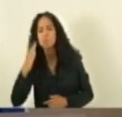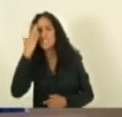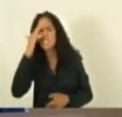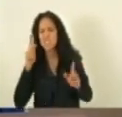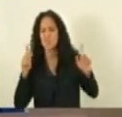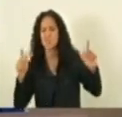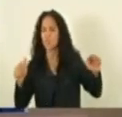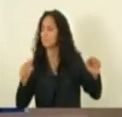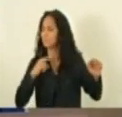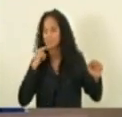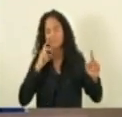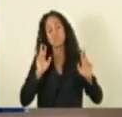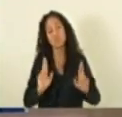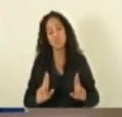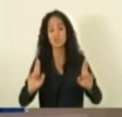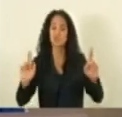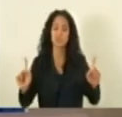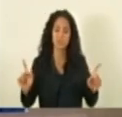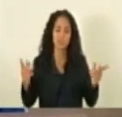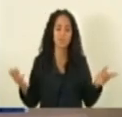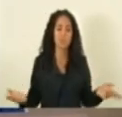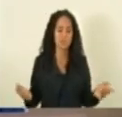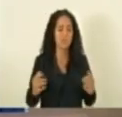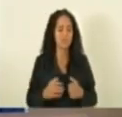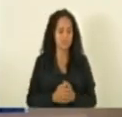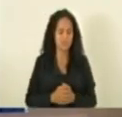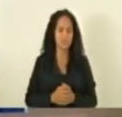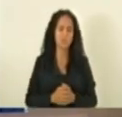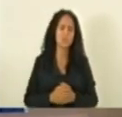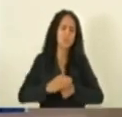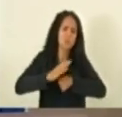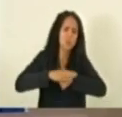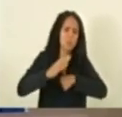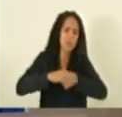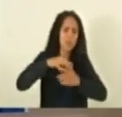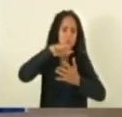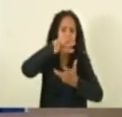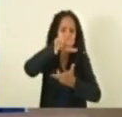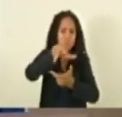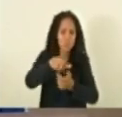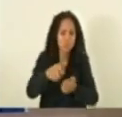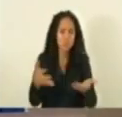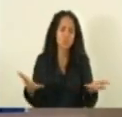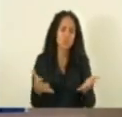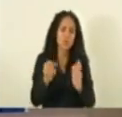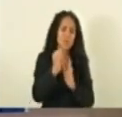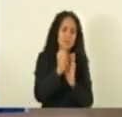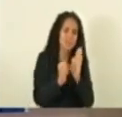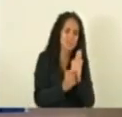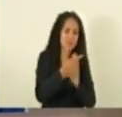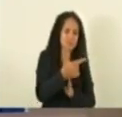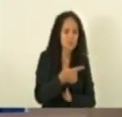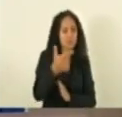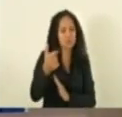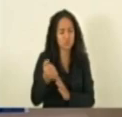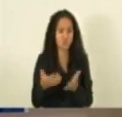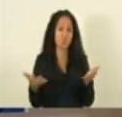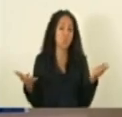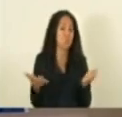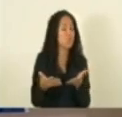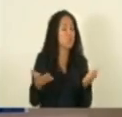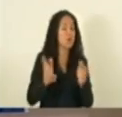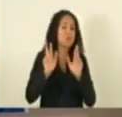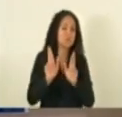entender. Eu digo, eu sei, os tempos são outros, nós estamos no século XXI, nós estamos,